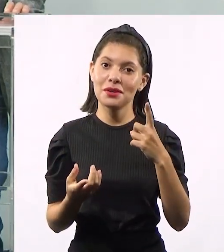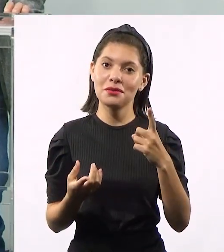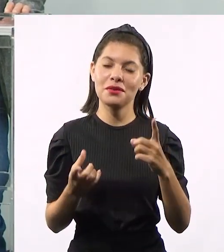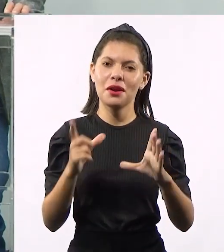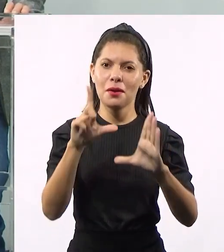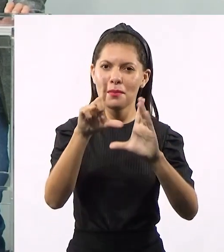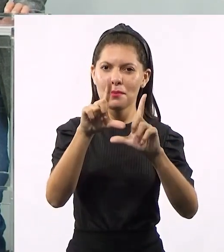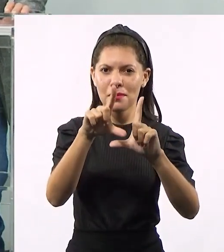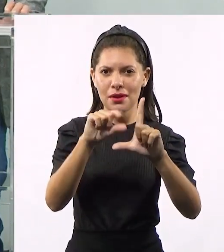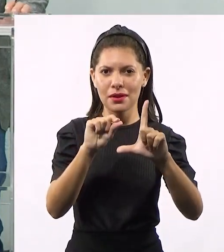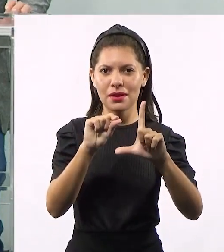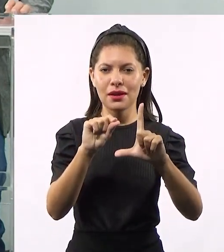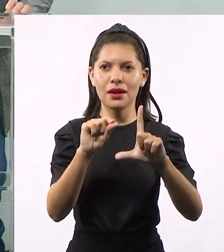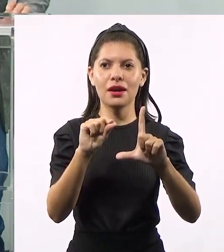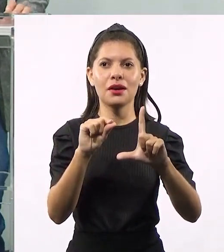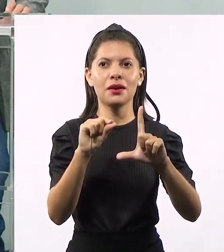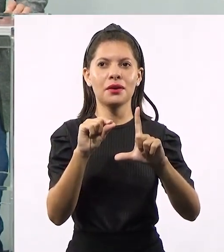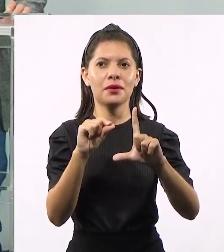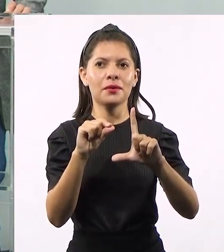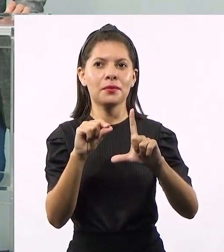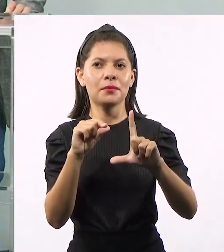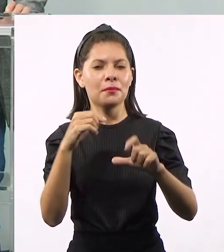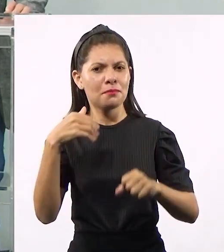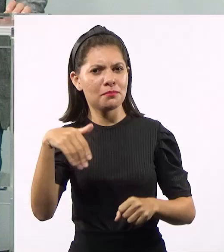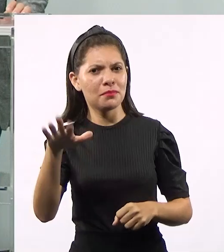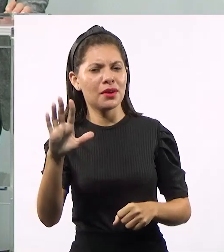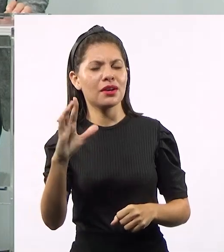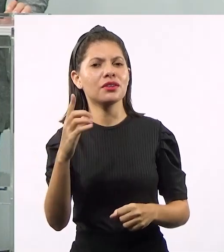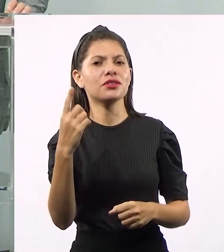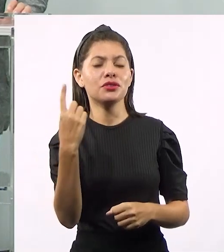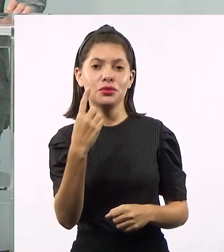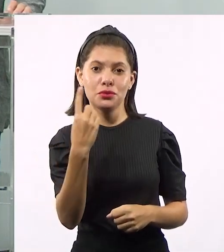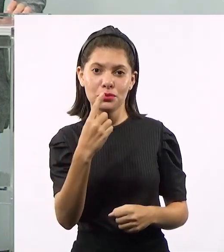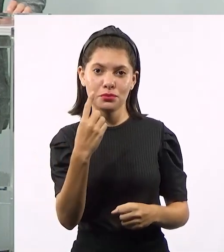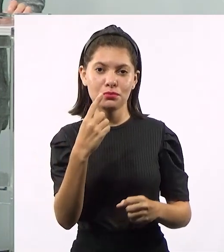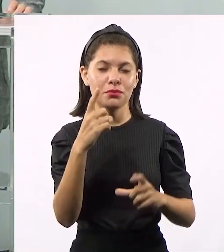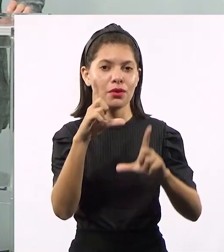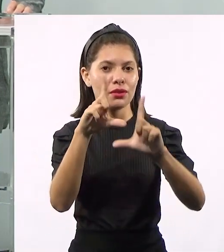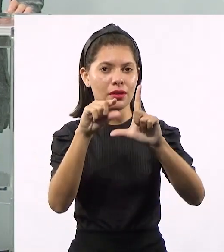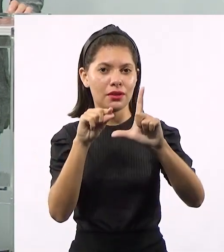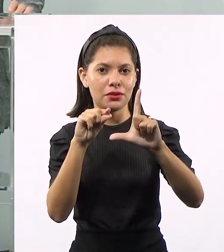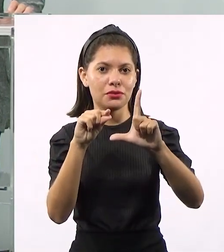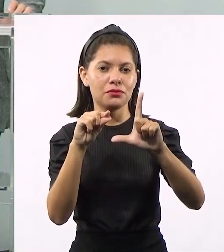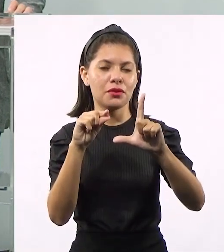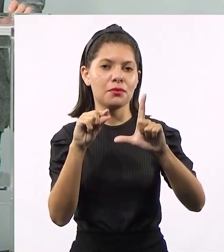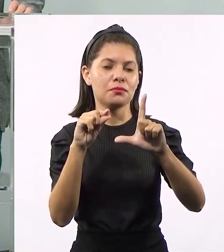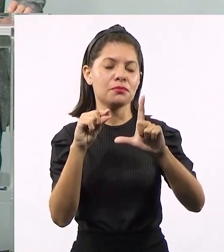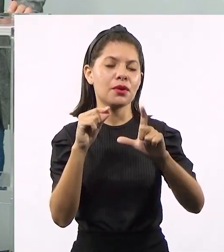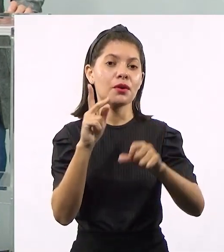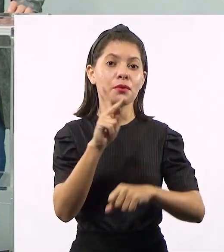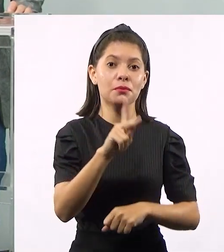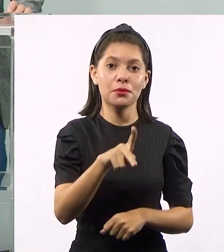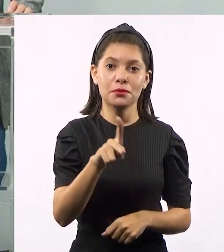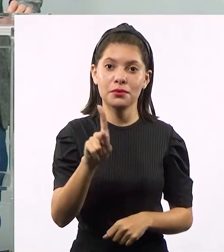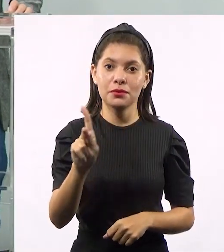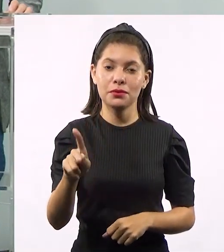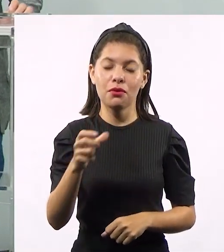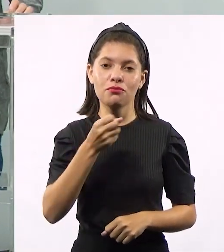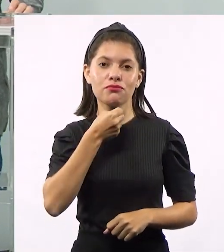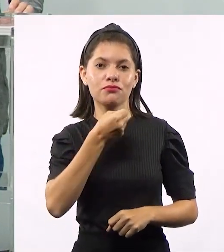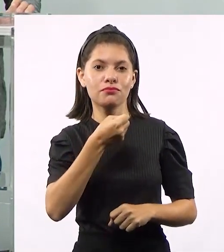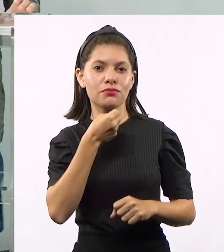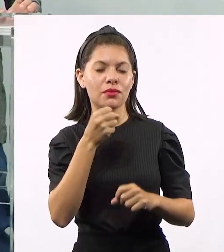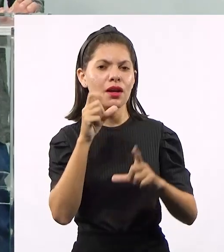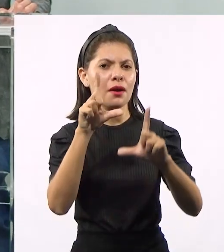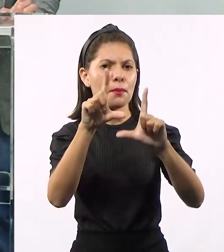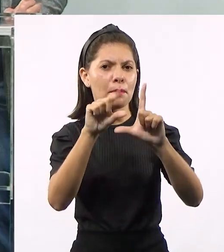uma alternativa, ele ia marcar mais de uma alternativa. Então, eu tenho que permitir que o professor, o docente, o entrevistado, marque mais